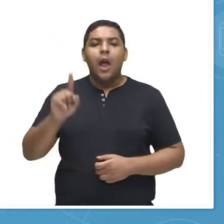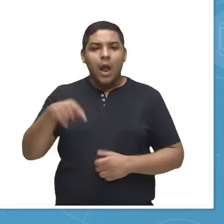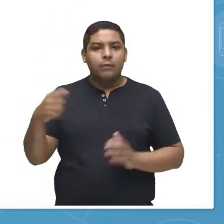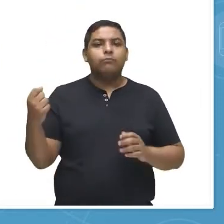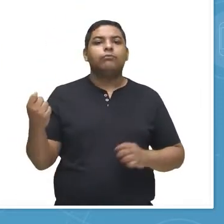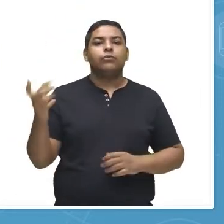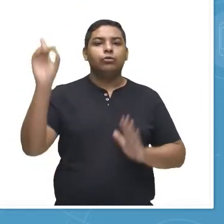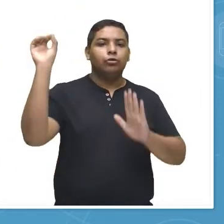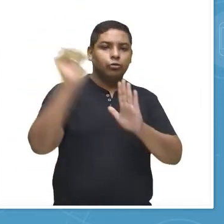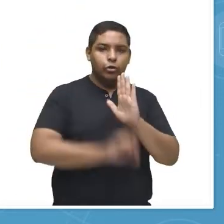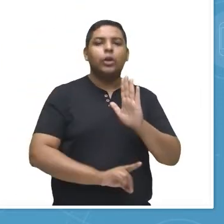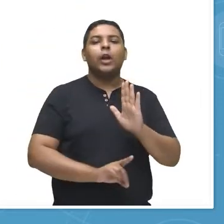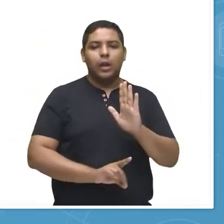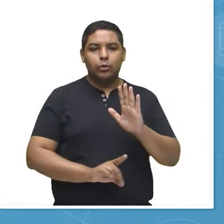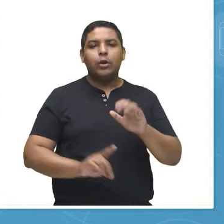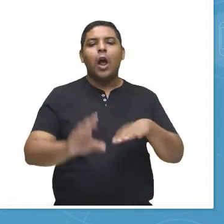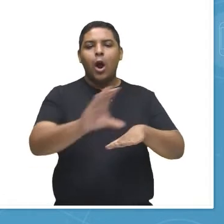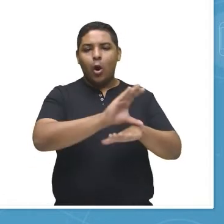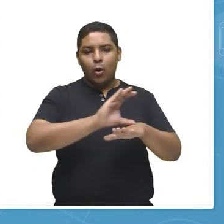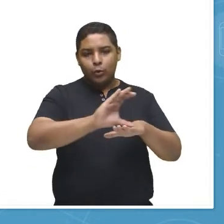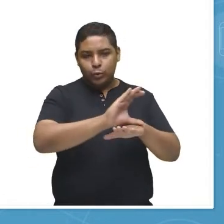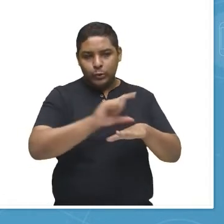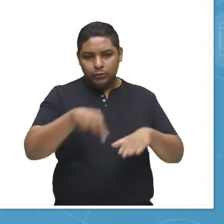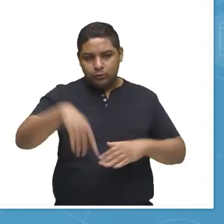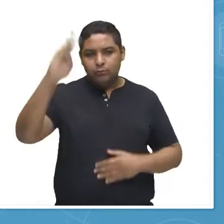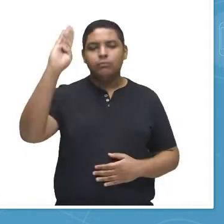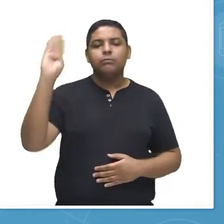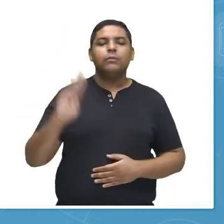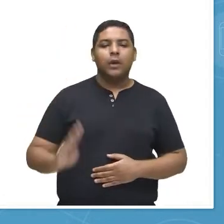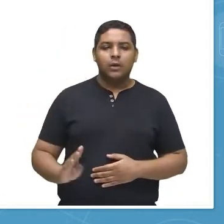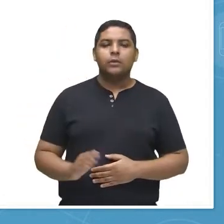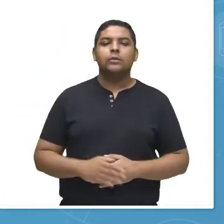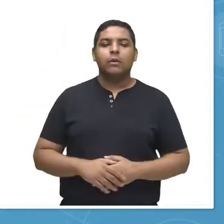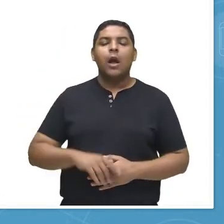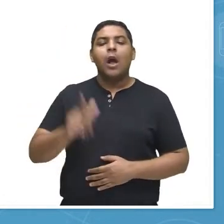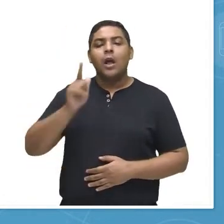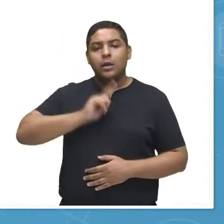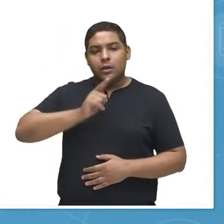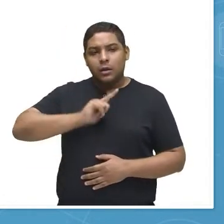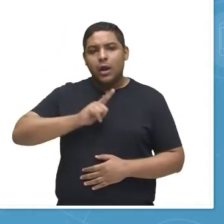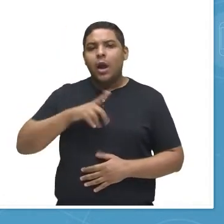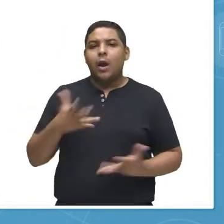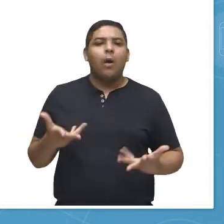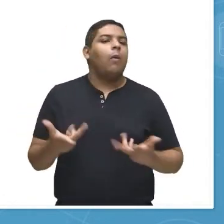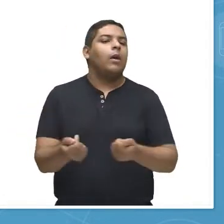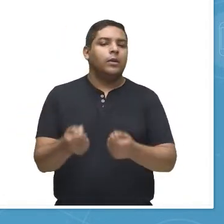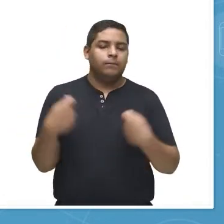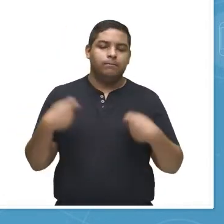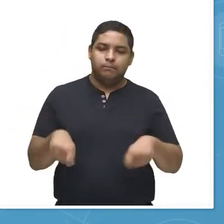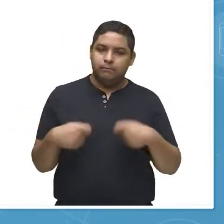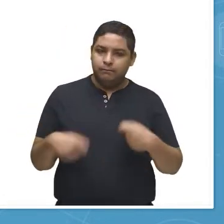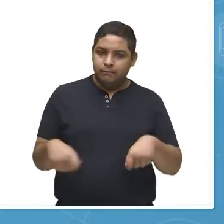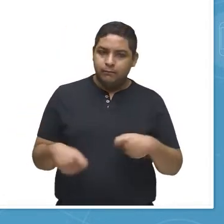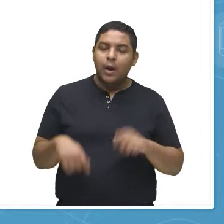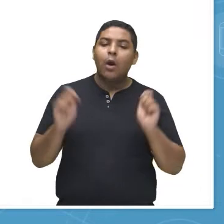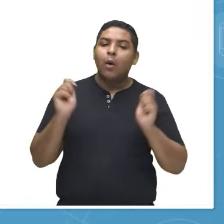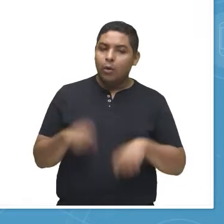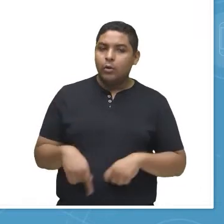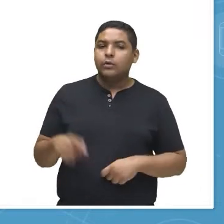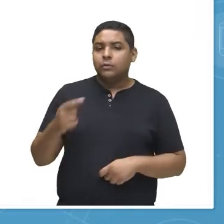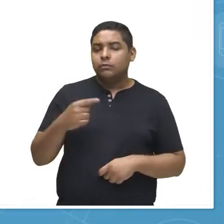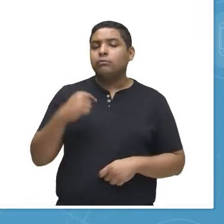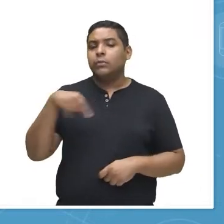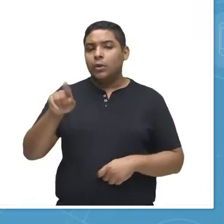Constituição do Brasil. Então, se é direito, ele deve ser oferecido de qualidade, com condições para que você